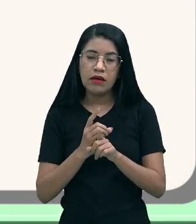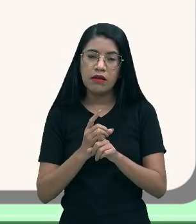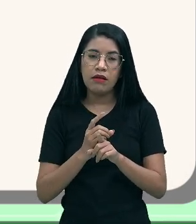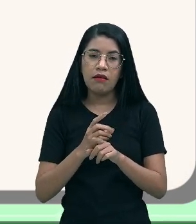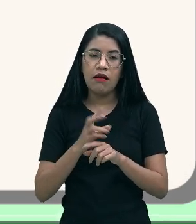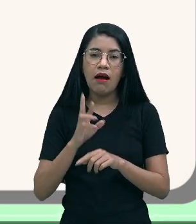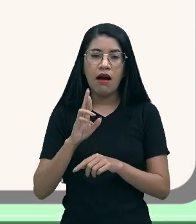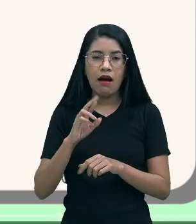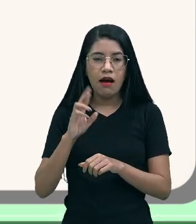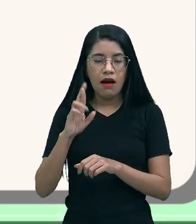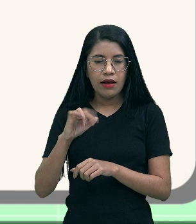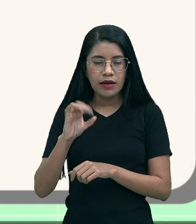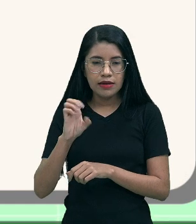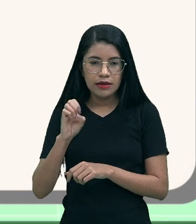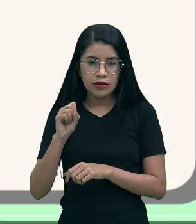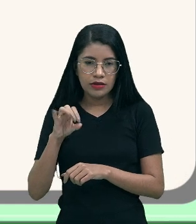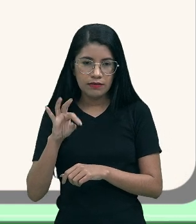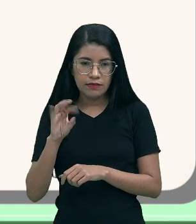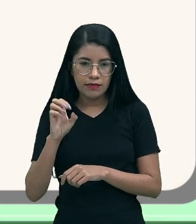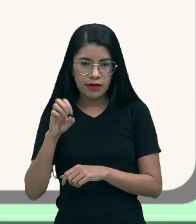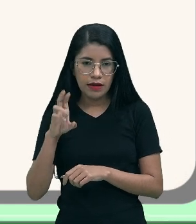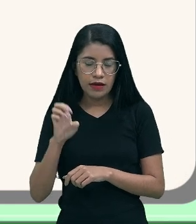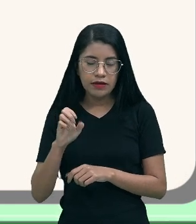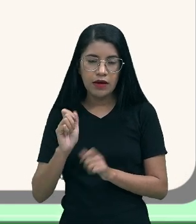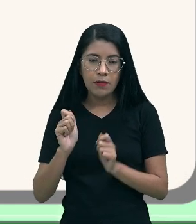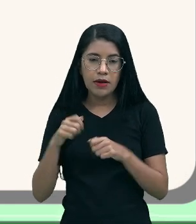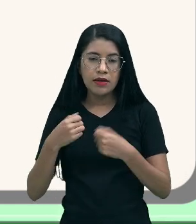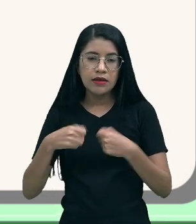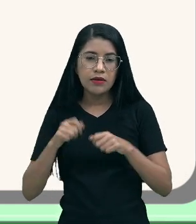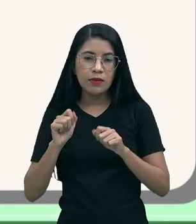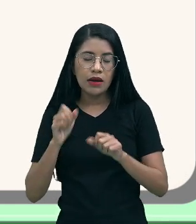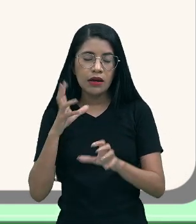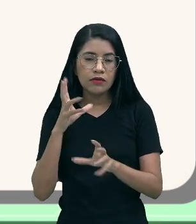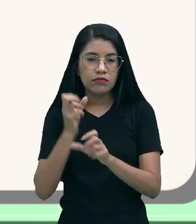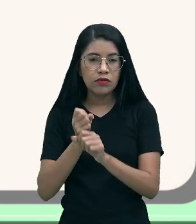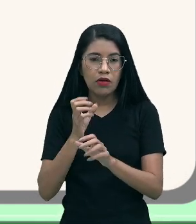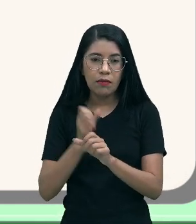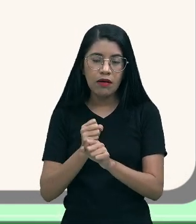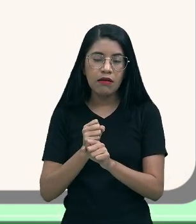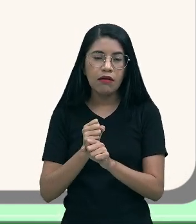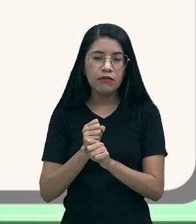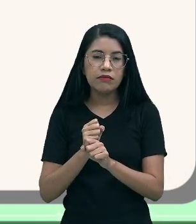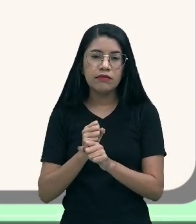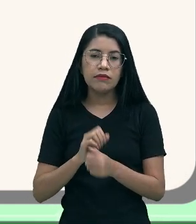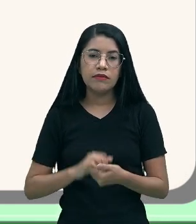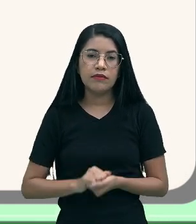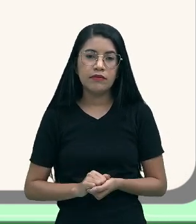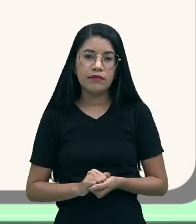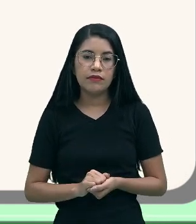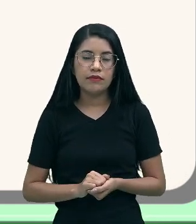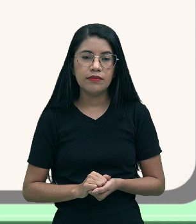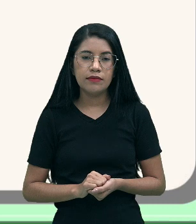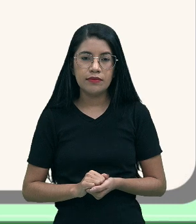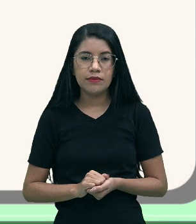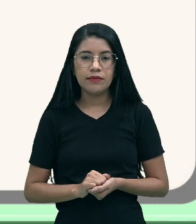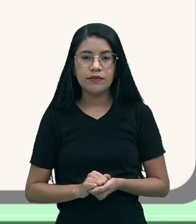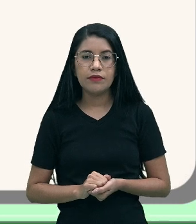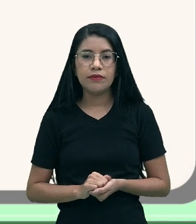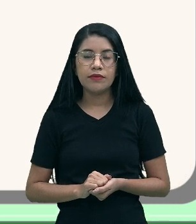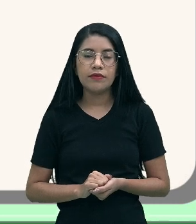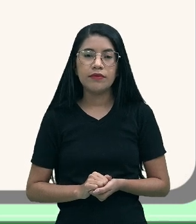resistência equivalente de um circuito em série, basta que eu some as resistências do circuito. Veja